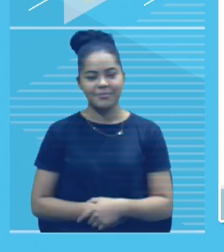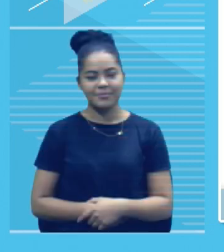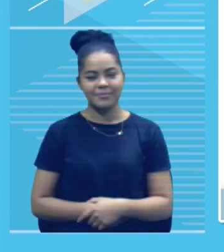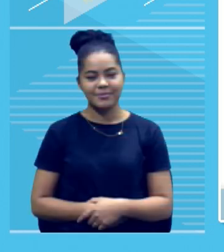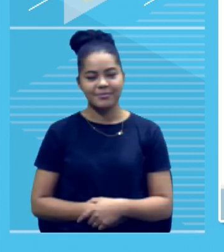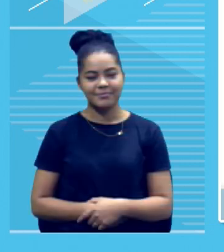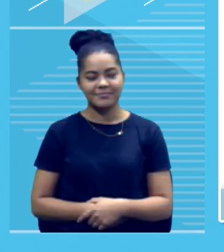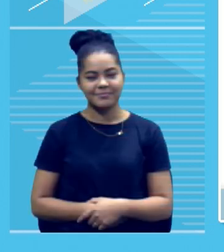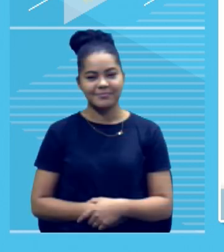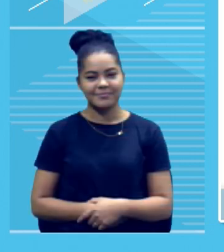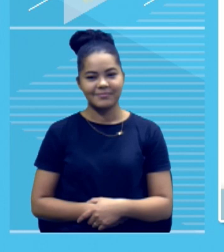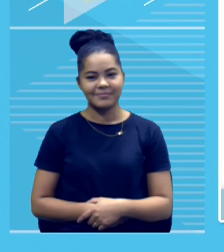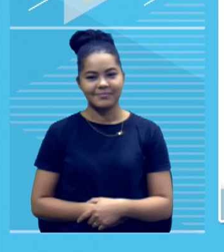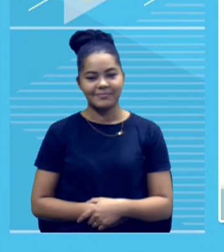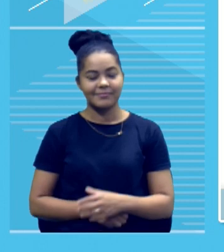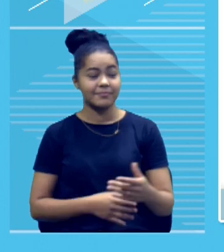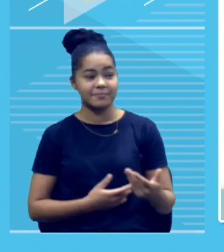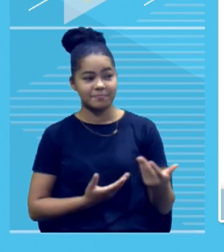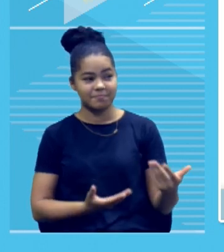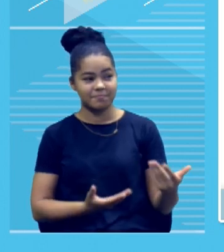Ok, vamos lá.